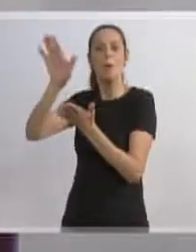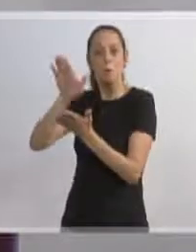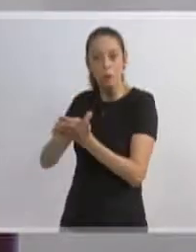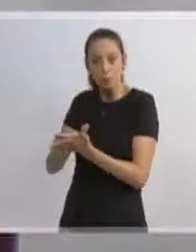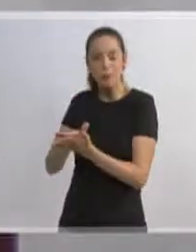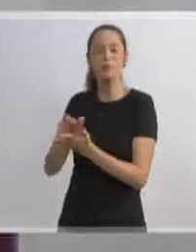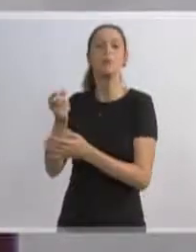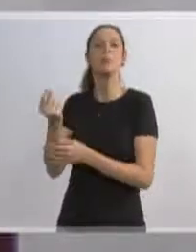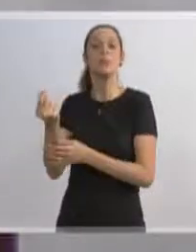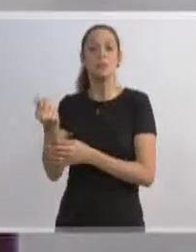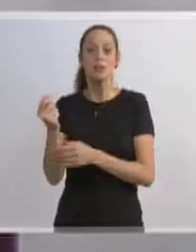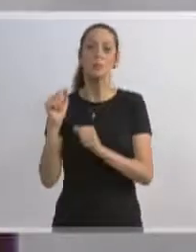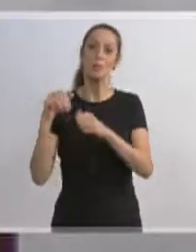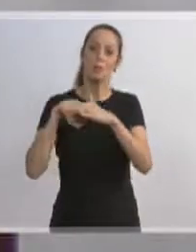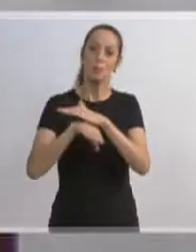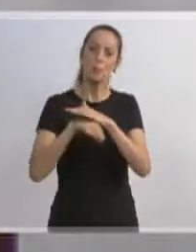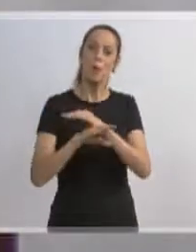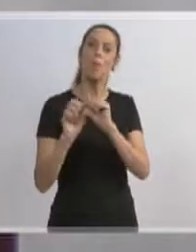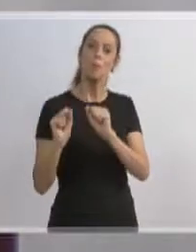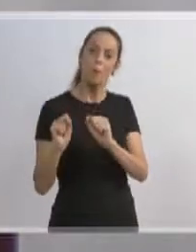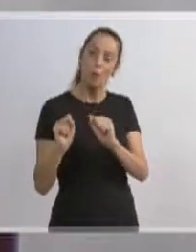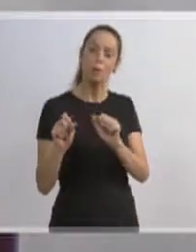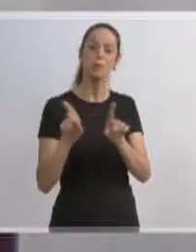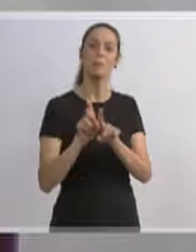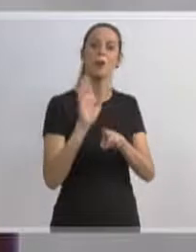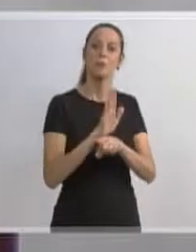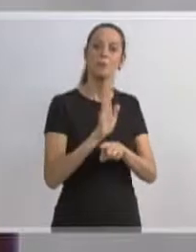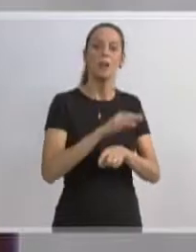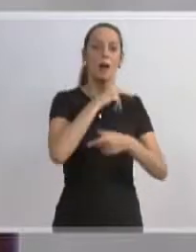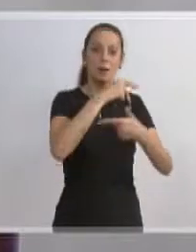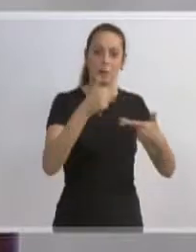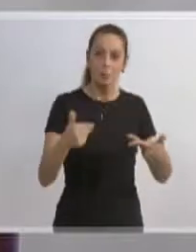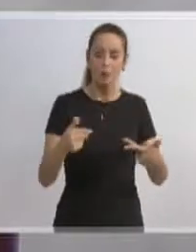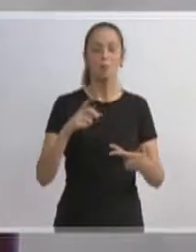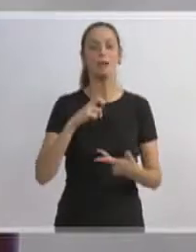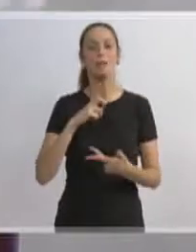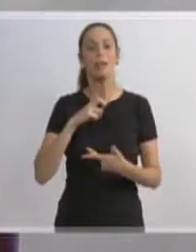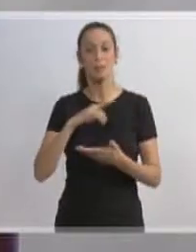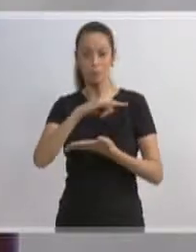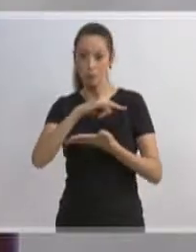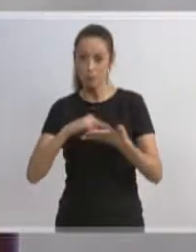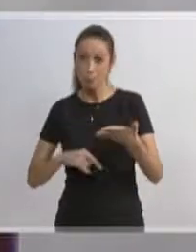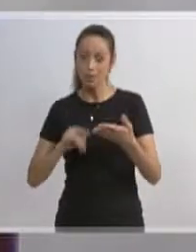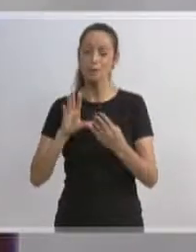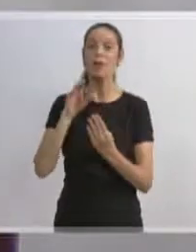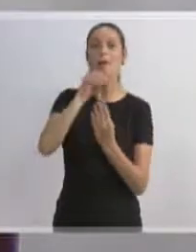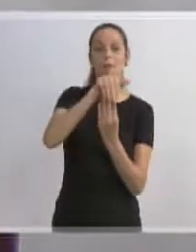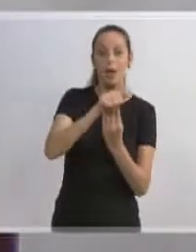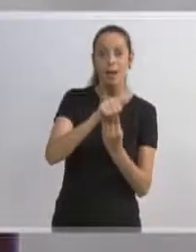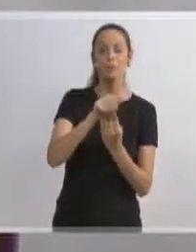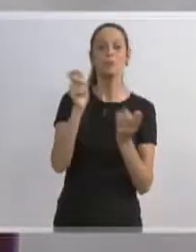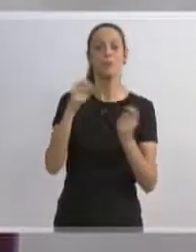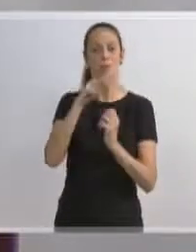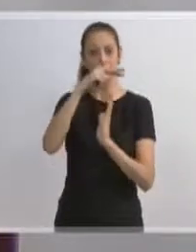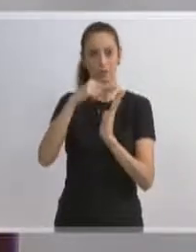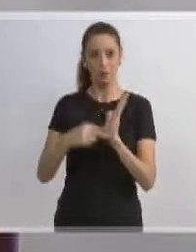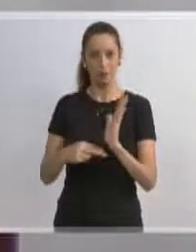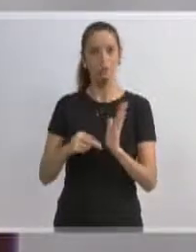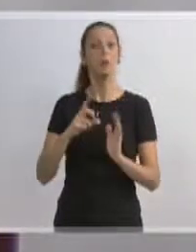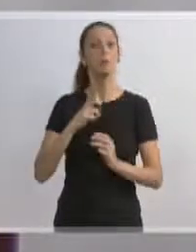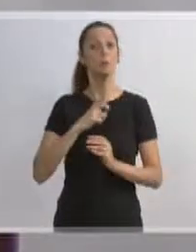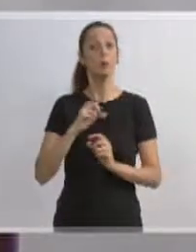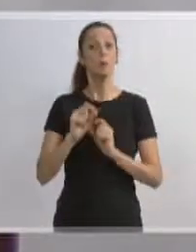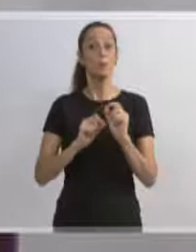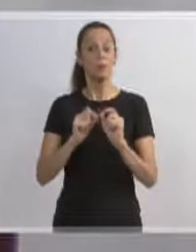vinculada à manutenção das ações do bem-estar animal, conforme documentos em anexo. Então, nós temos a criação aqui desse